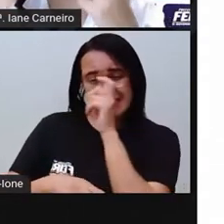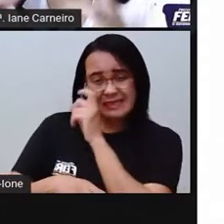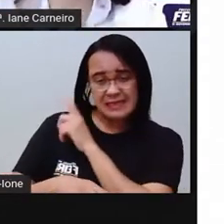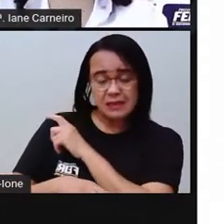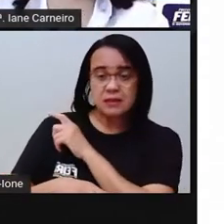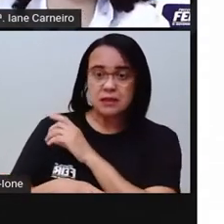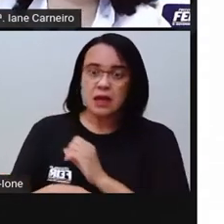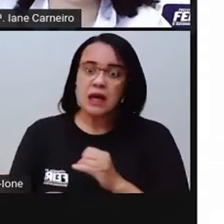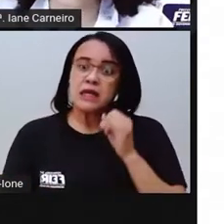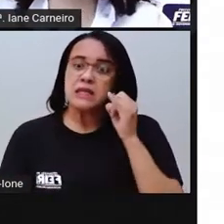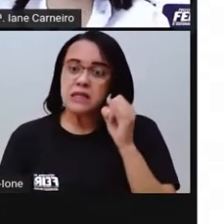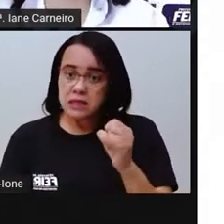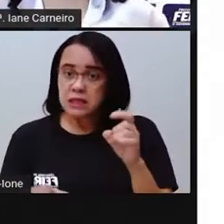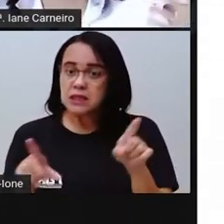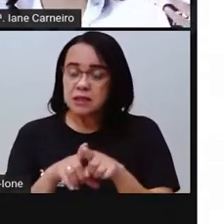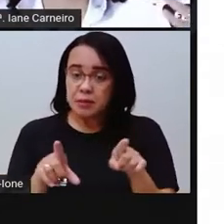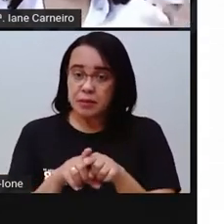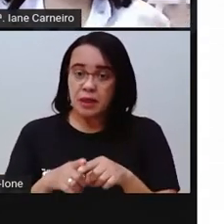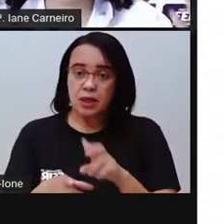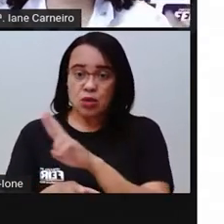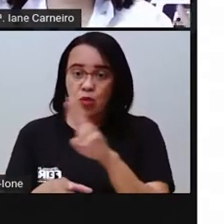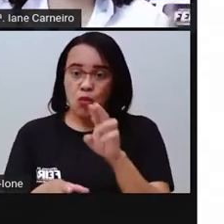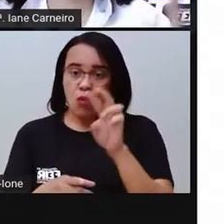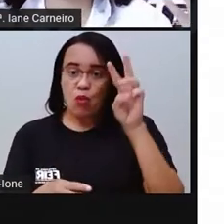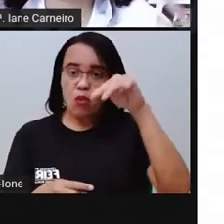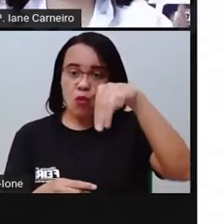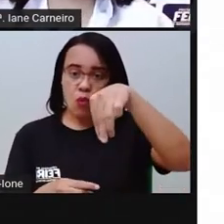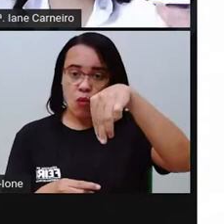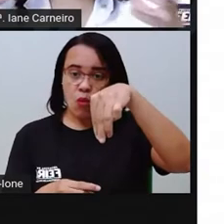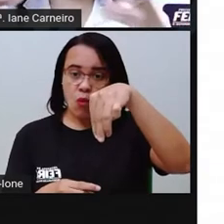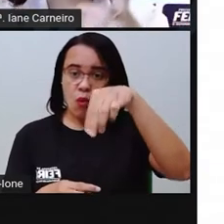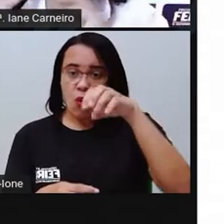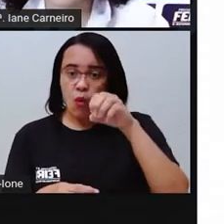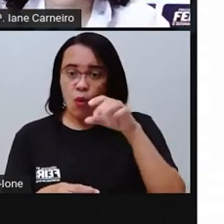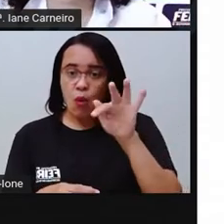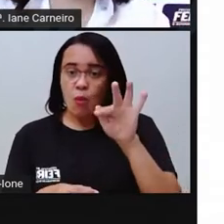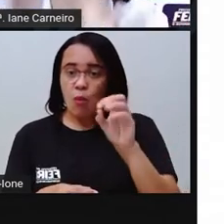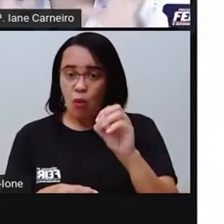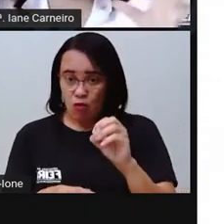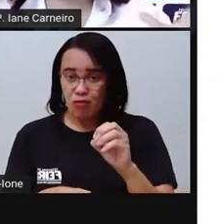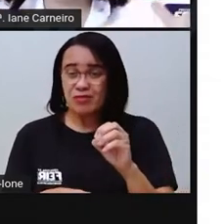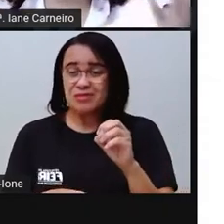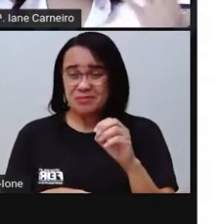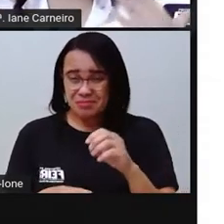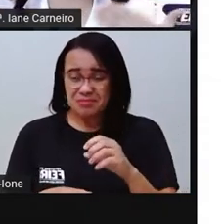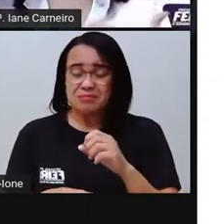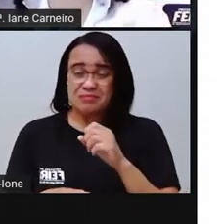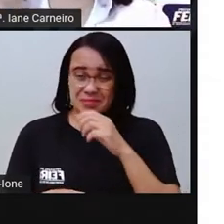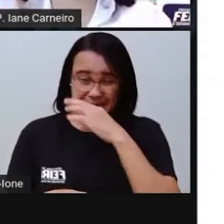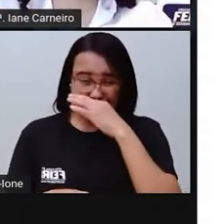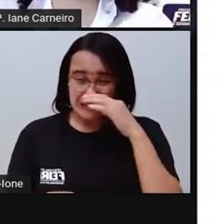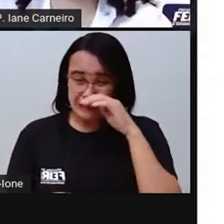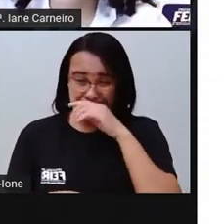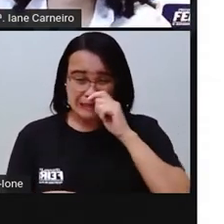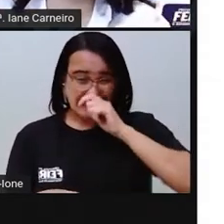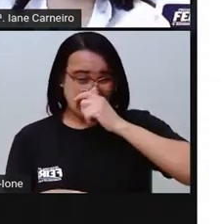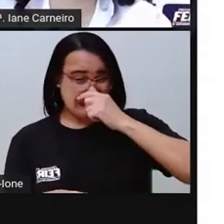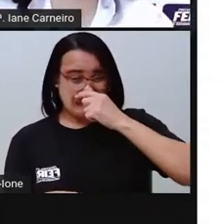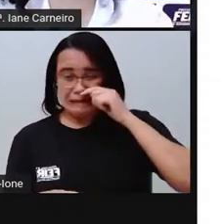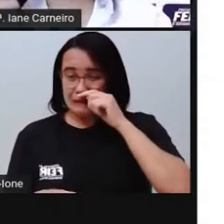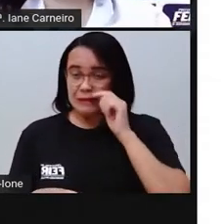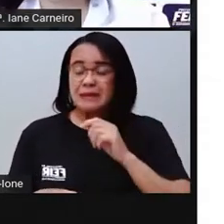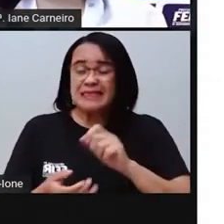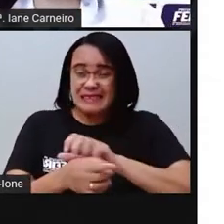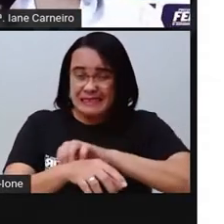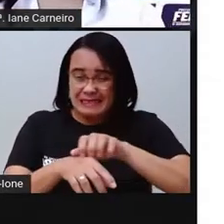fica com alergia, né? Então, e vejam como é importante nossa casinha estar tá toda limpinha para não prejudicar nossa saúde.